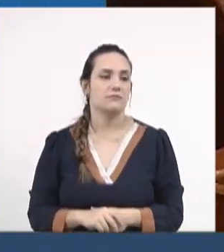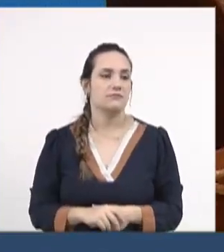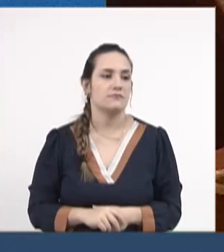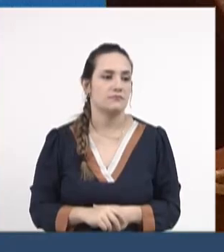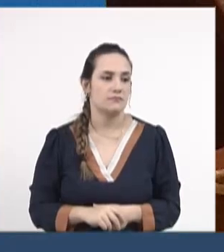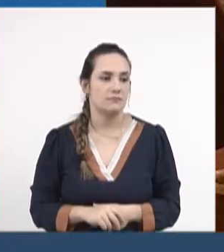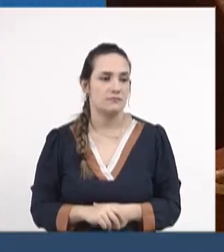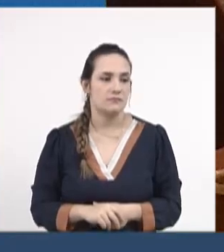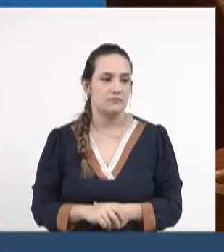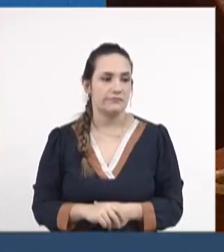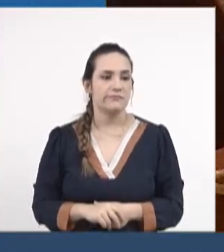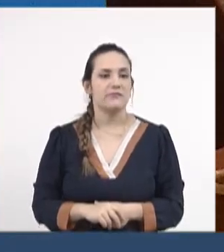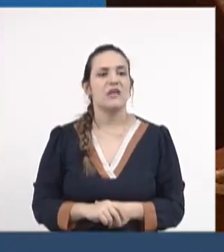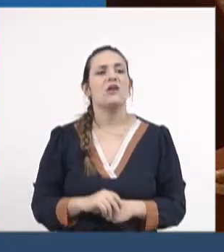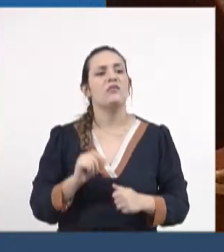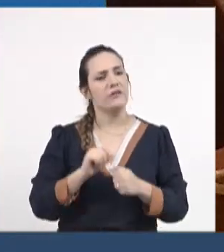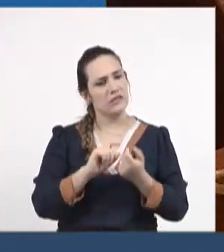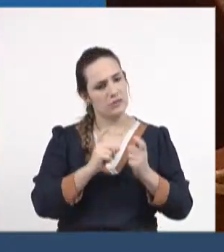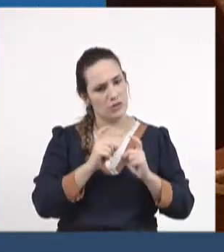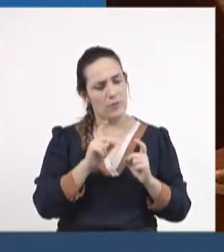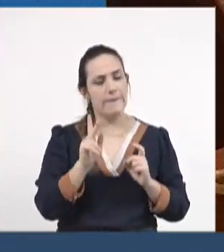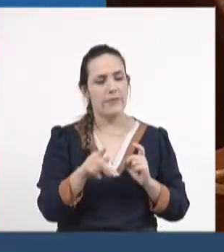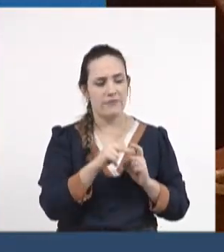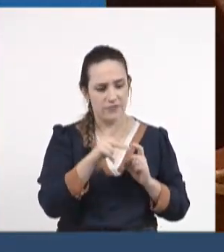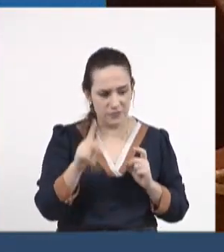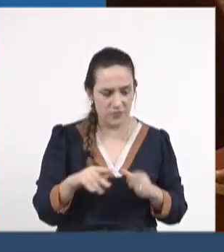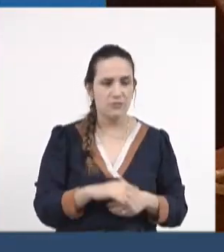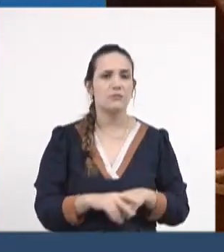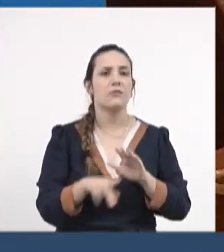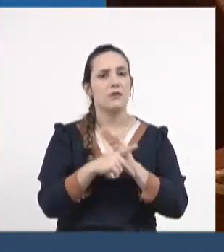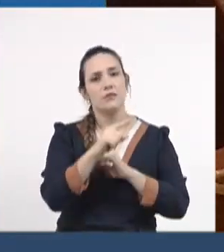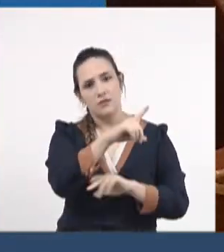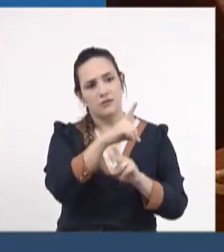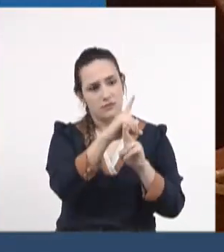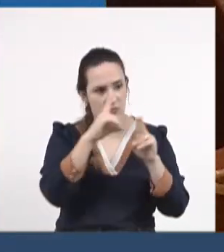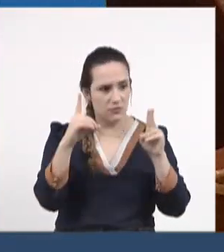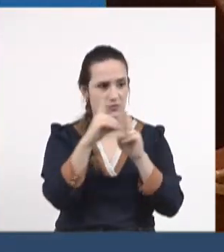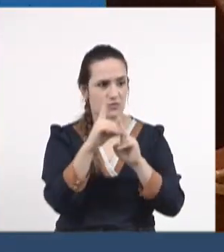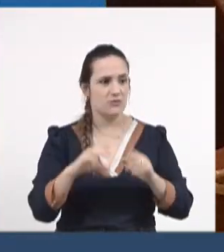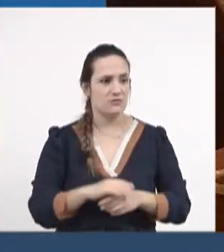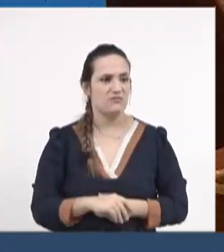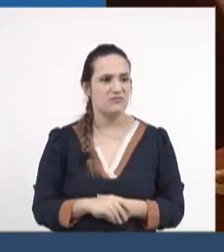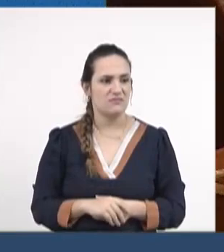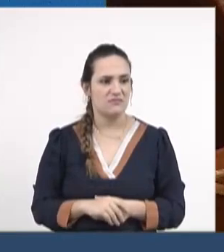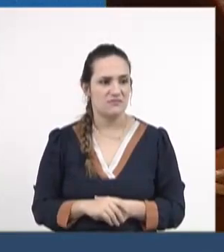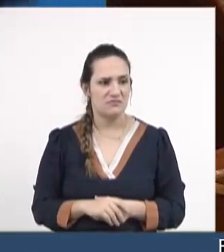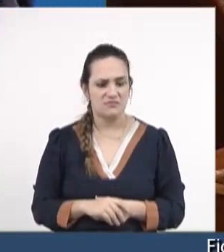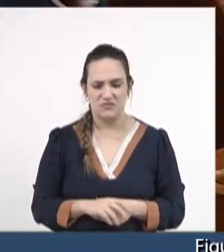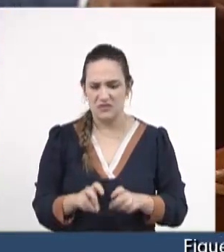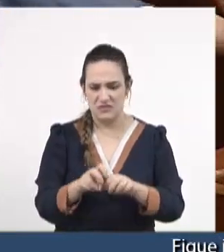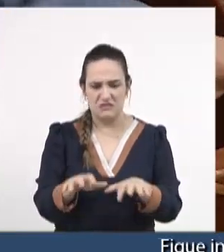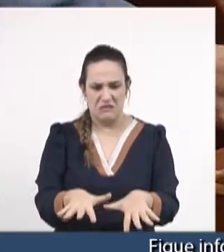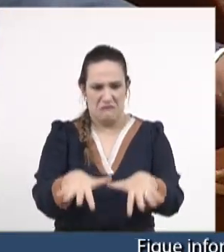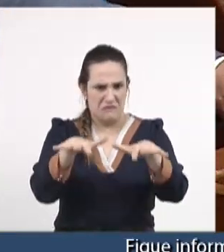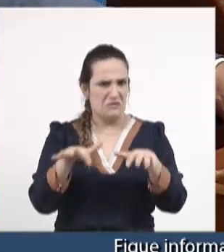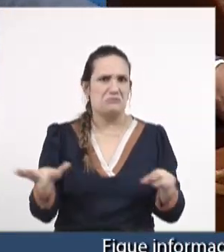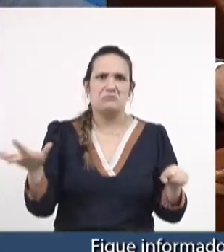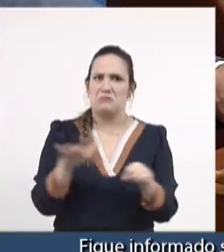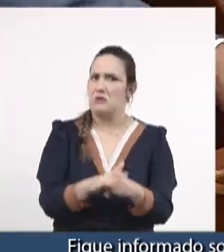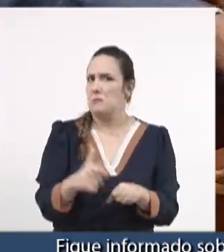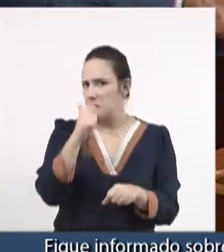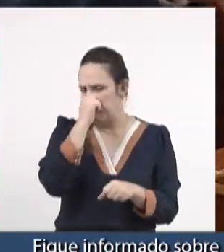Reuniu-se os professores da Universidade Federal de Dourados, encheu um plenário só de